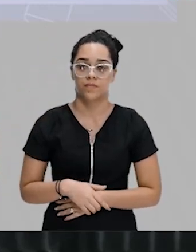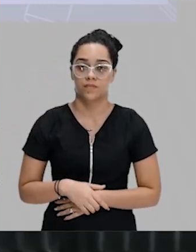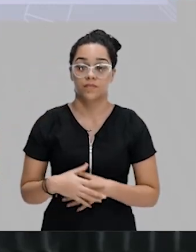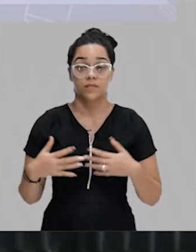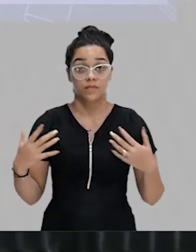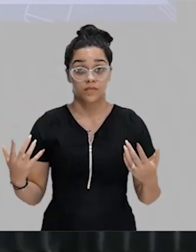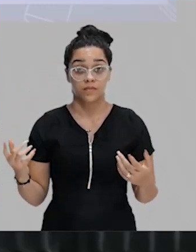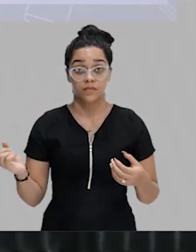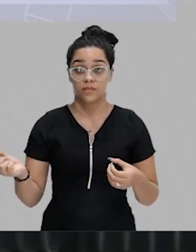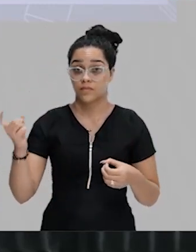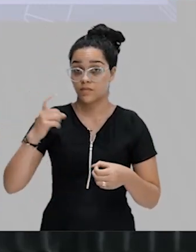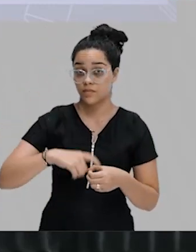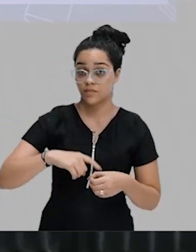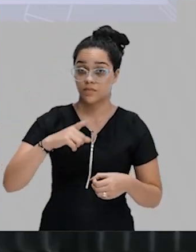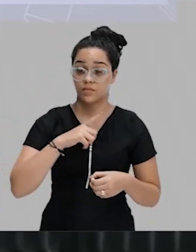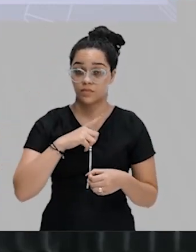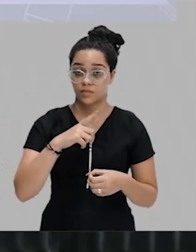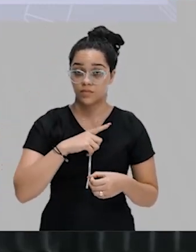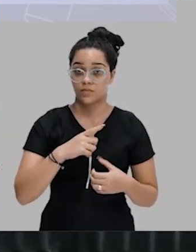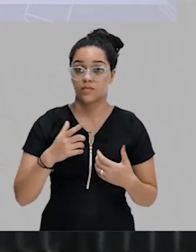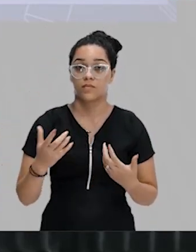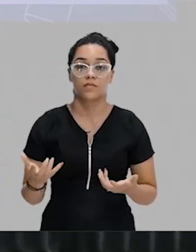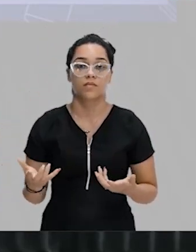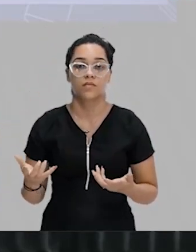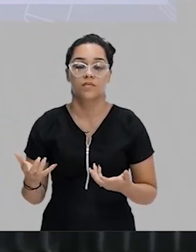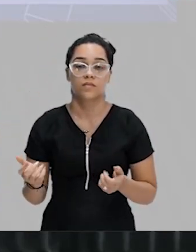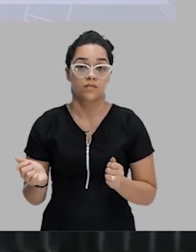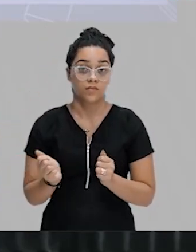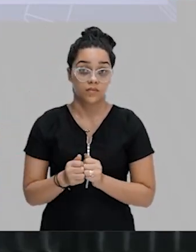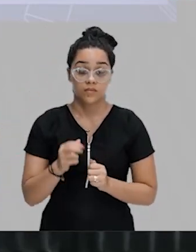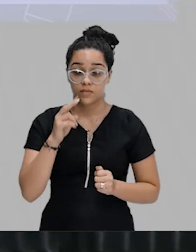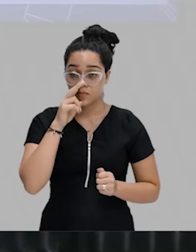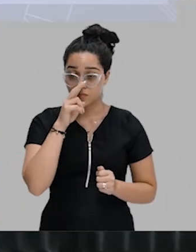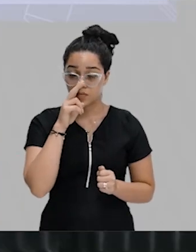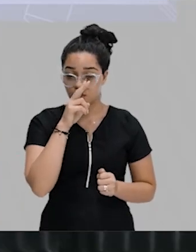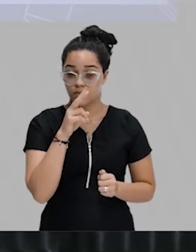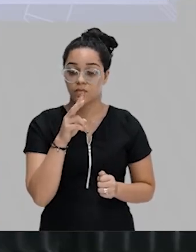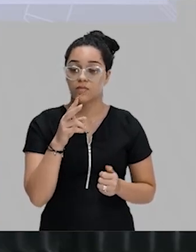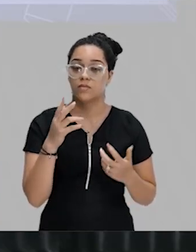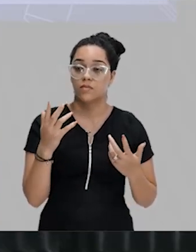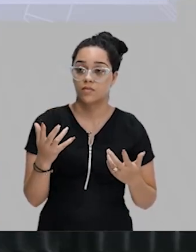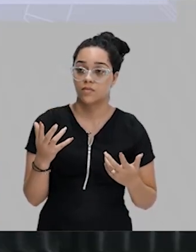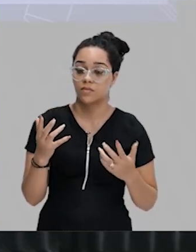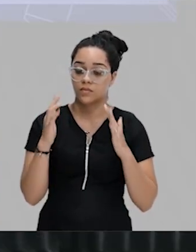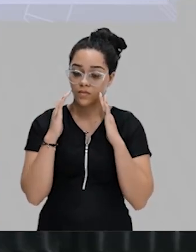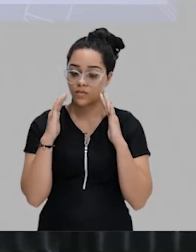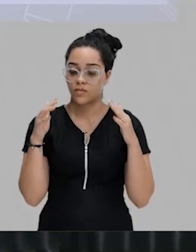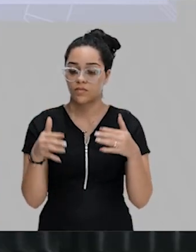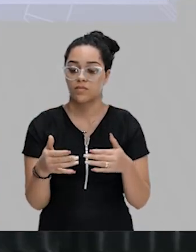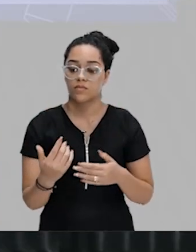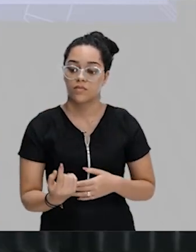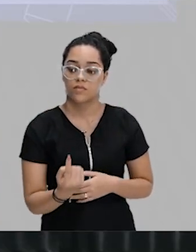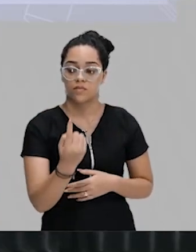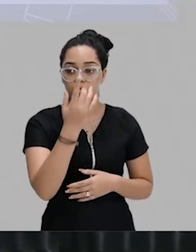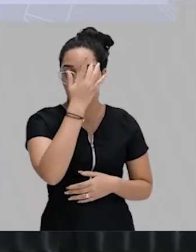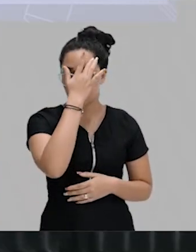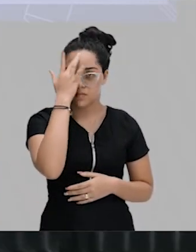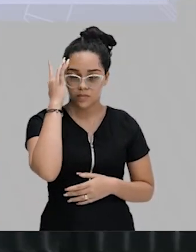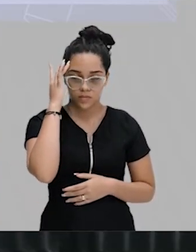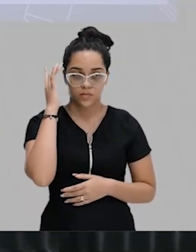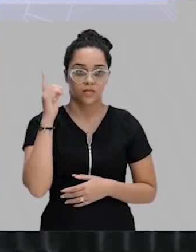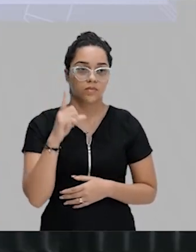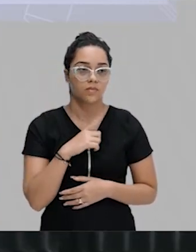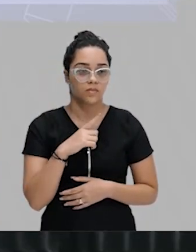Em troca, esse monarca, com poder reforçado, com poder centralizado, a partir